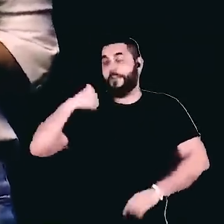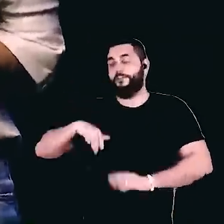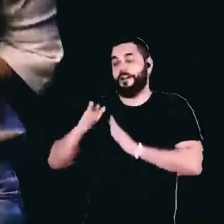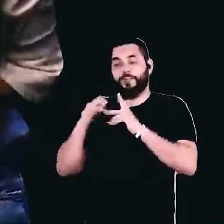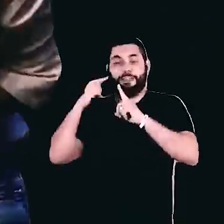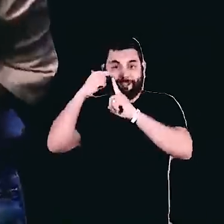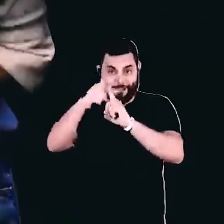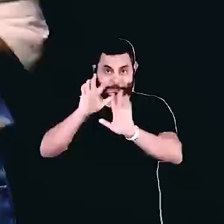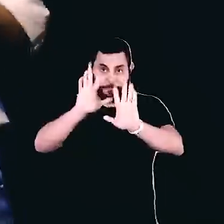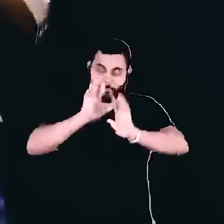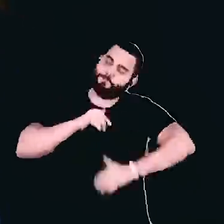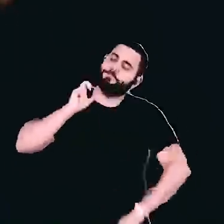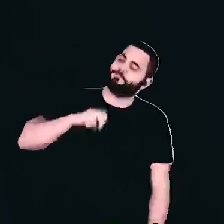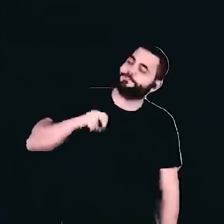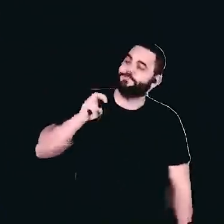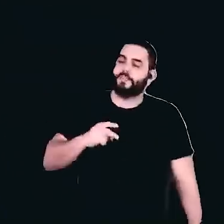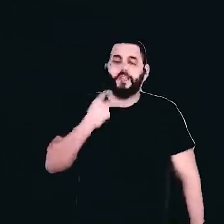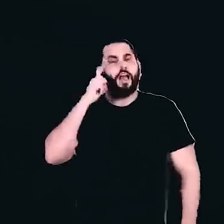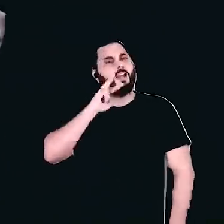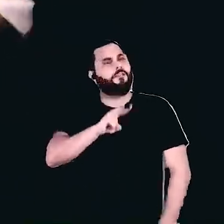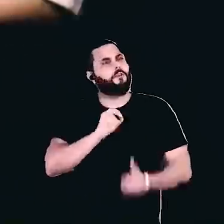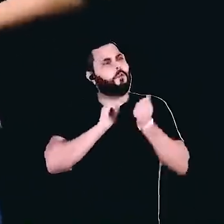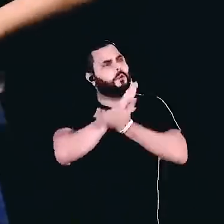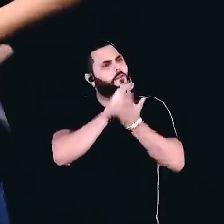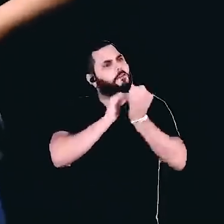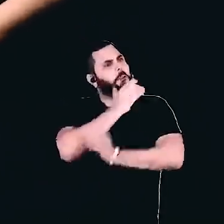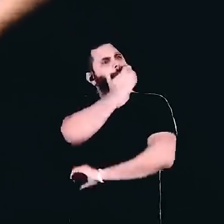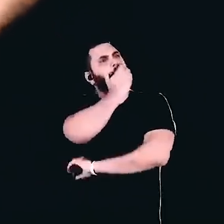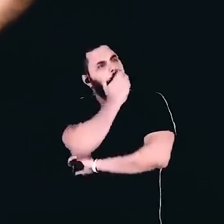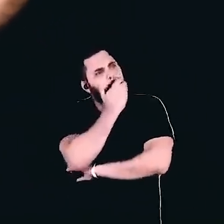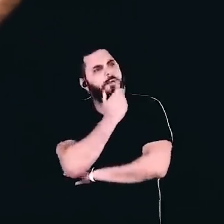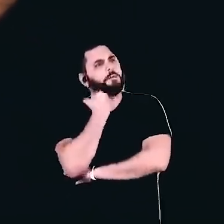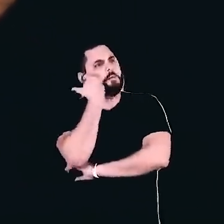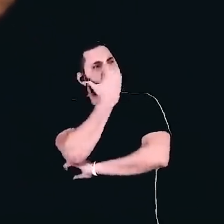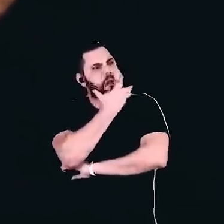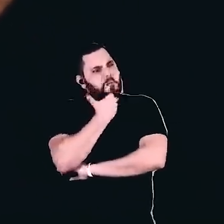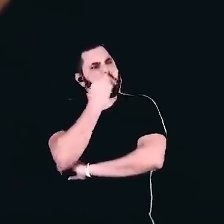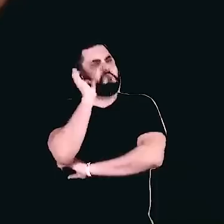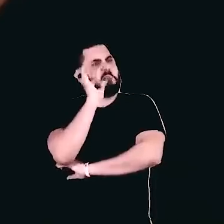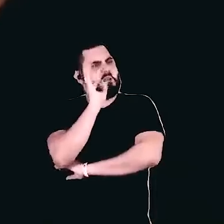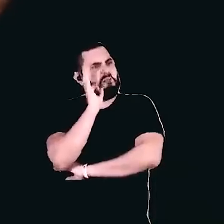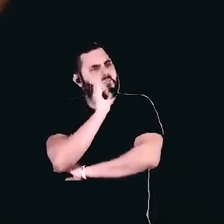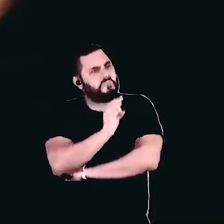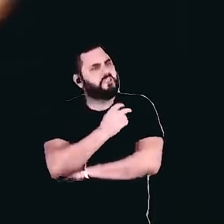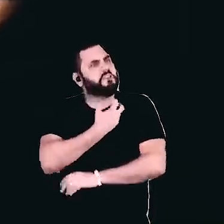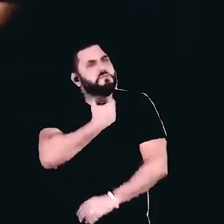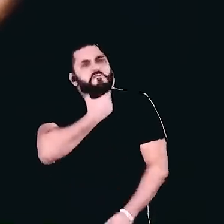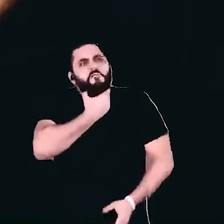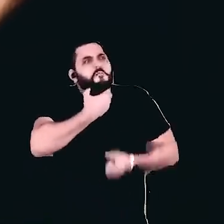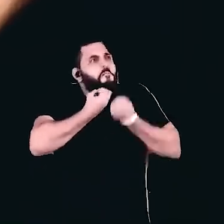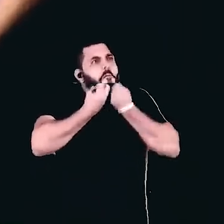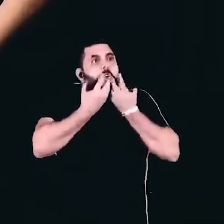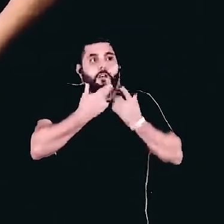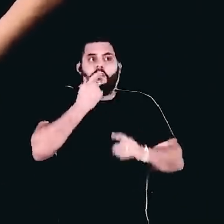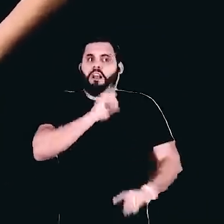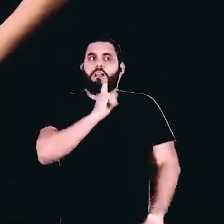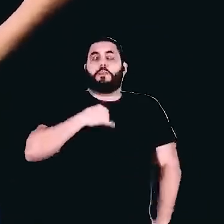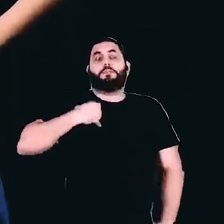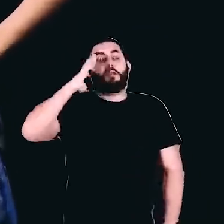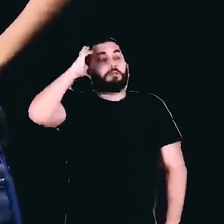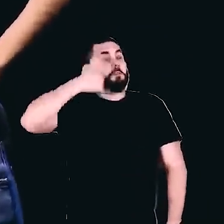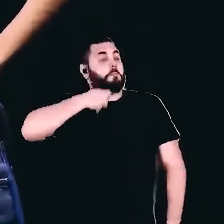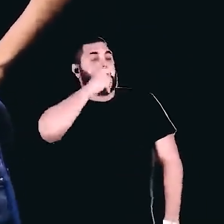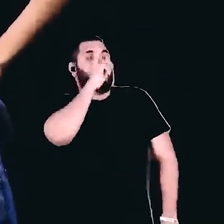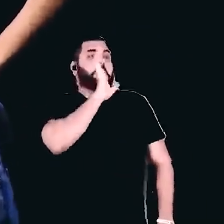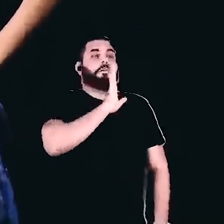igreja. Aí ele vê o irmão cantando no louvor, menina, fulana cantou tão bonito hoje, que voz! Mas não vou falar não, pra ela não ficar